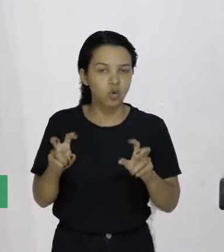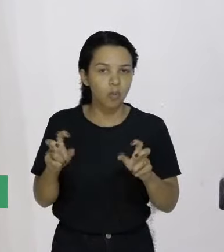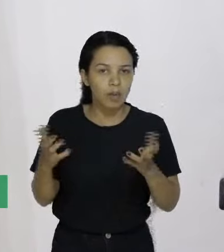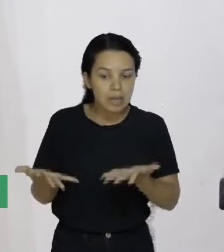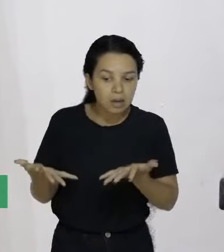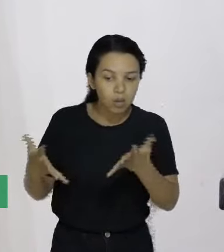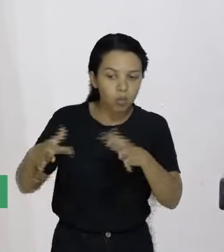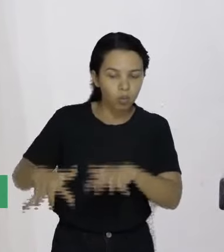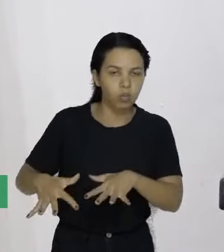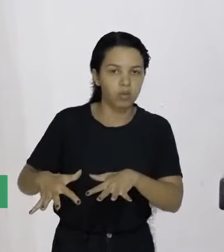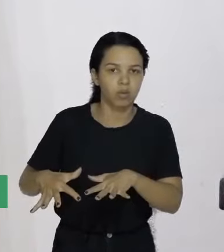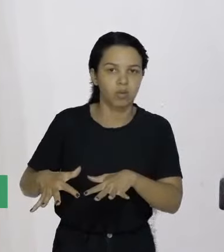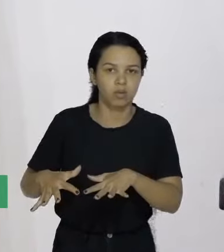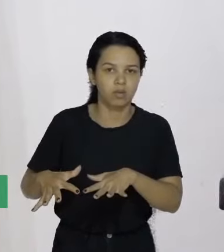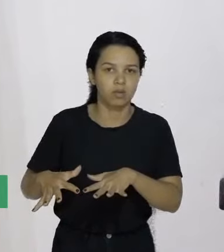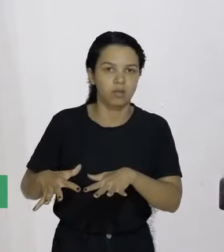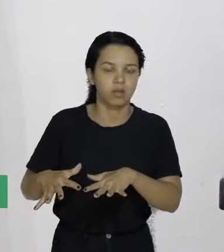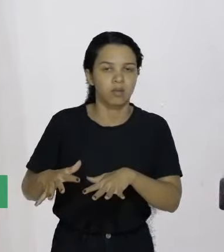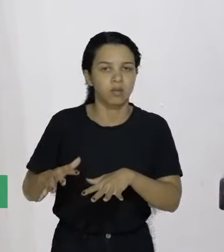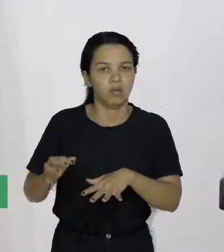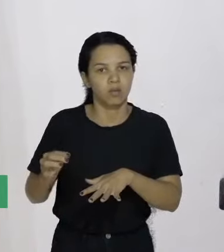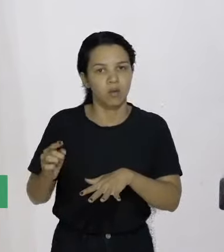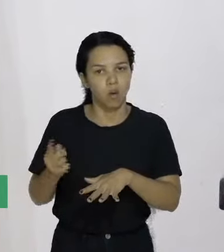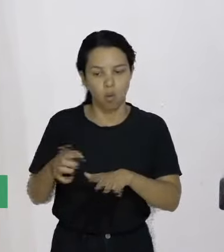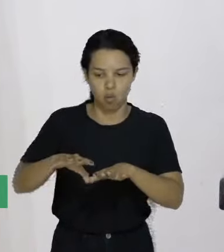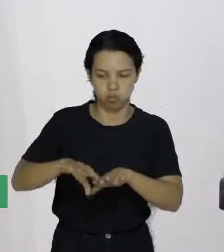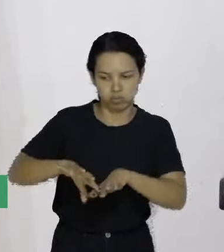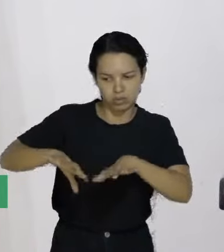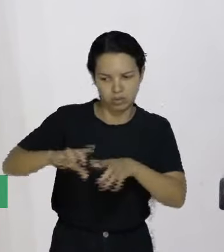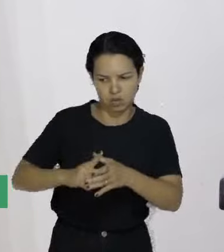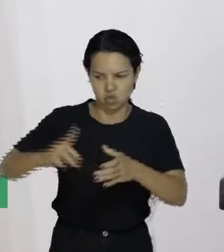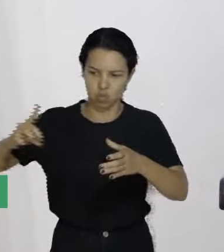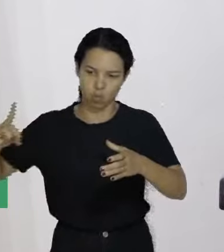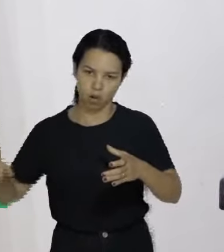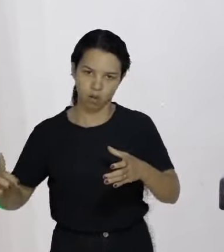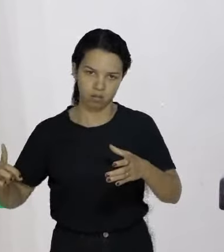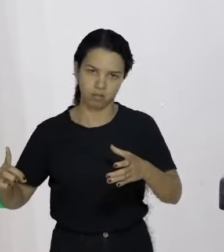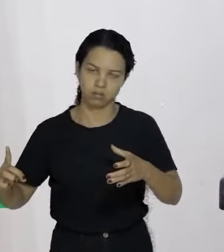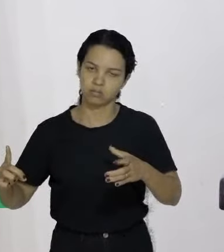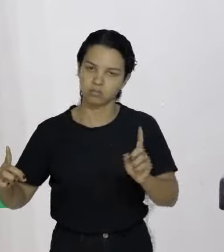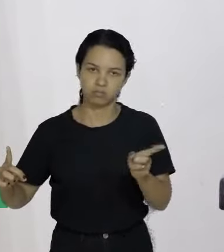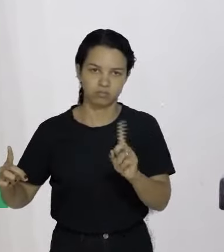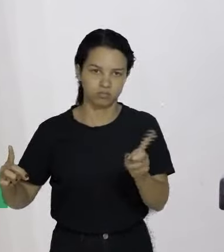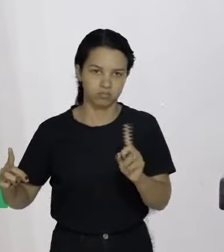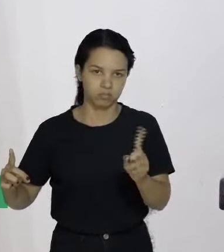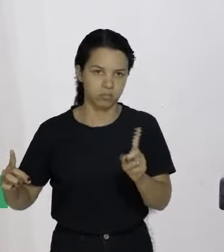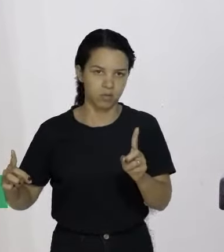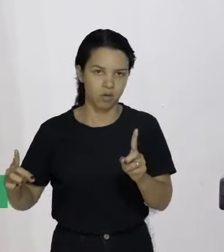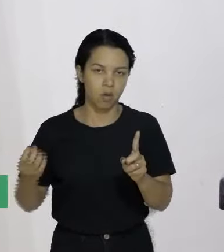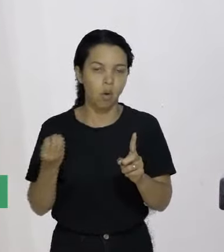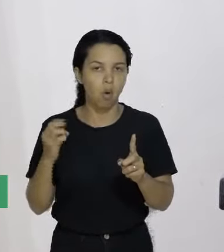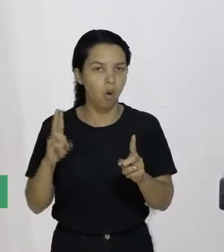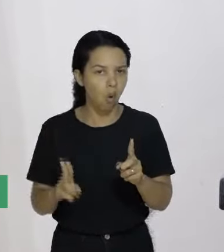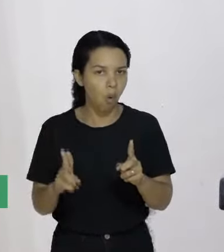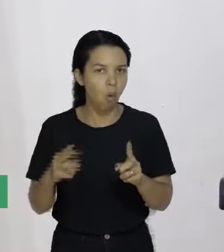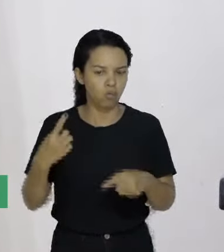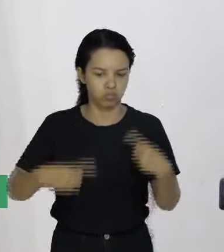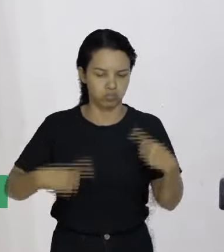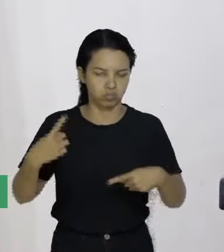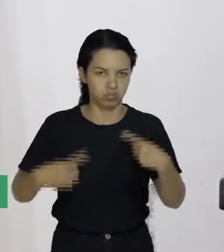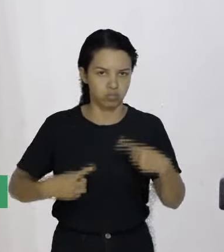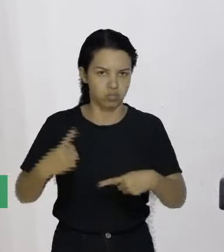muito menos excluir alguém que não se trata de